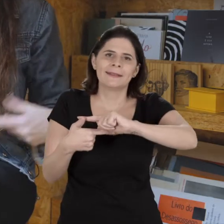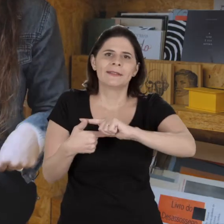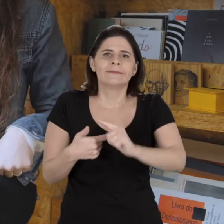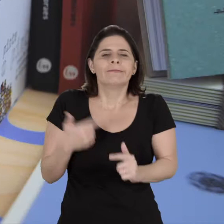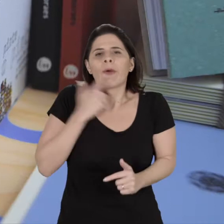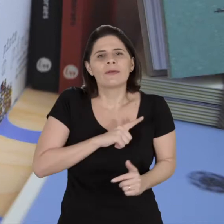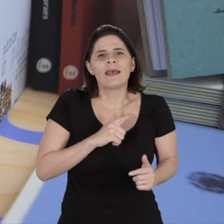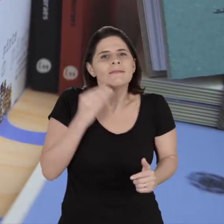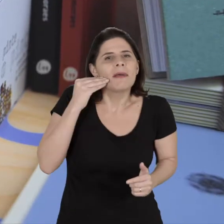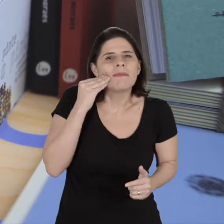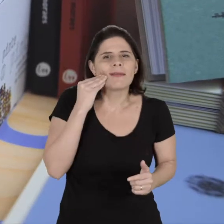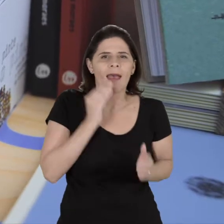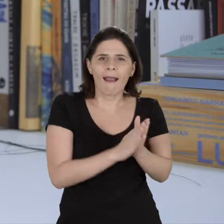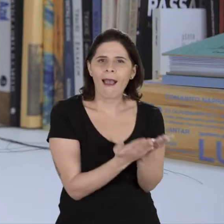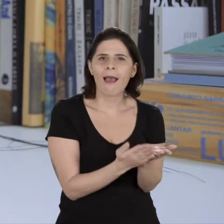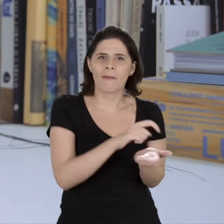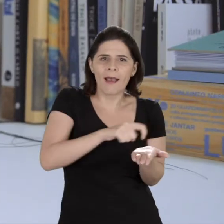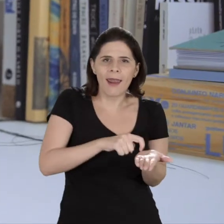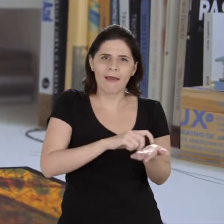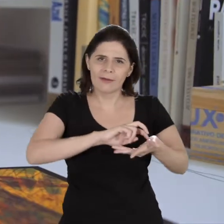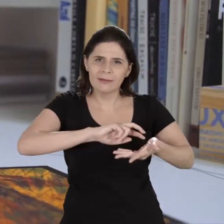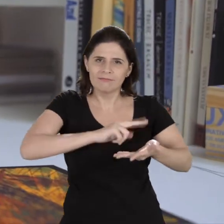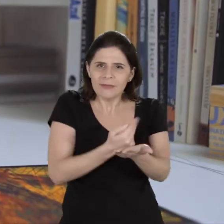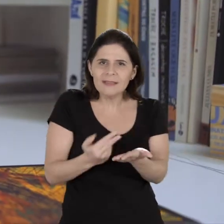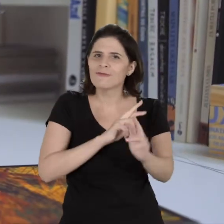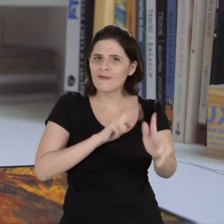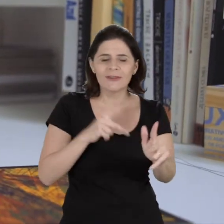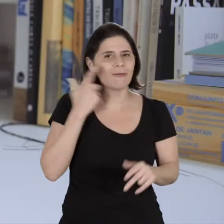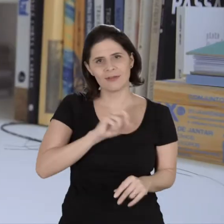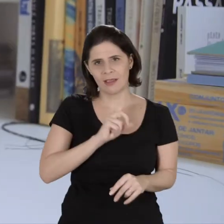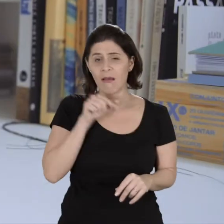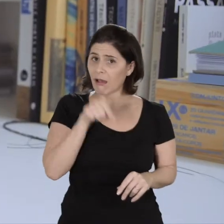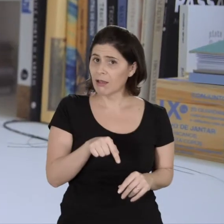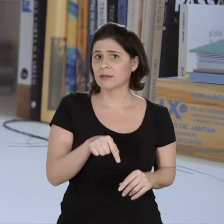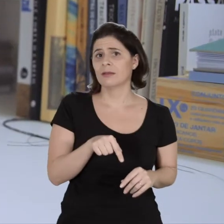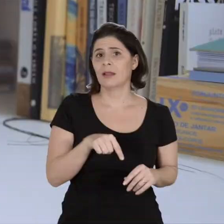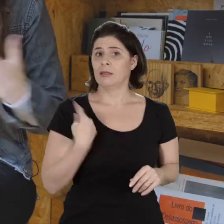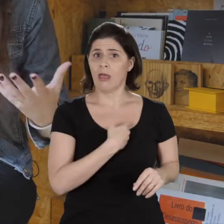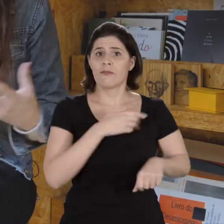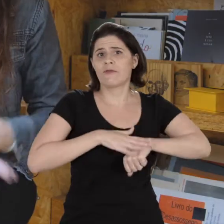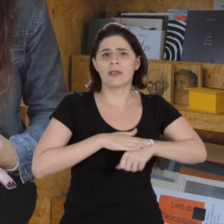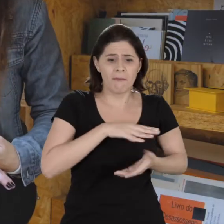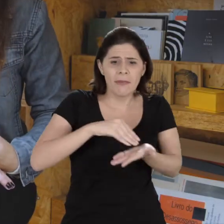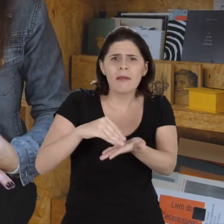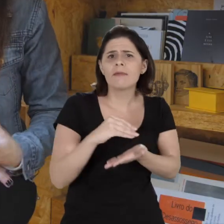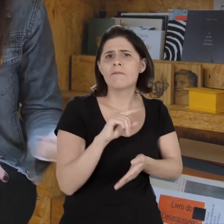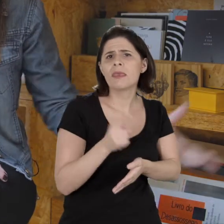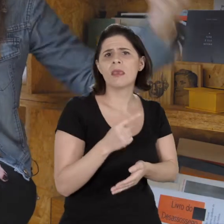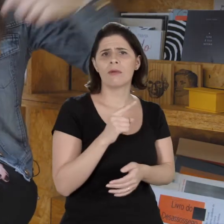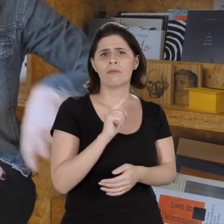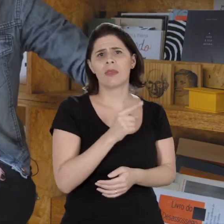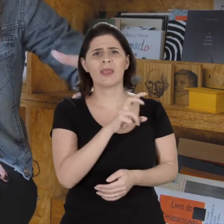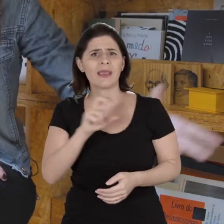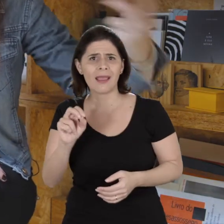as capas. Na Lotte, a gente está num ponto no meio, assim. Nossas tiragens são de 1.000, 1.500, às vezes 2.000. Mas a